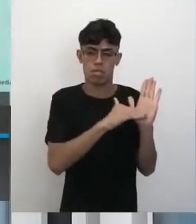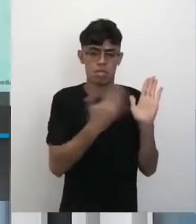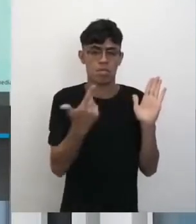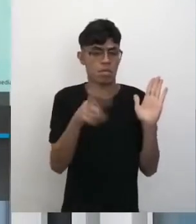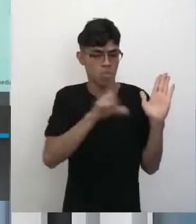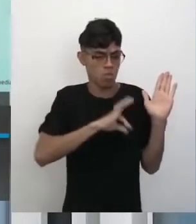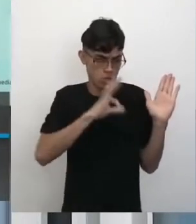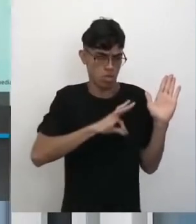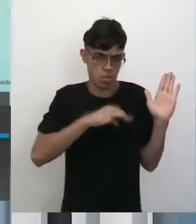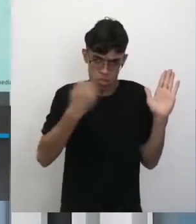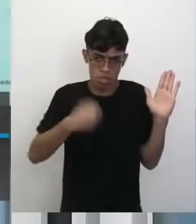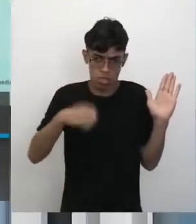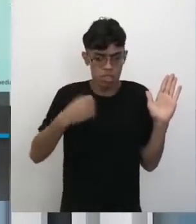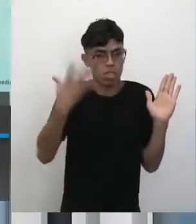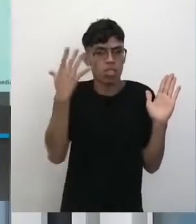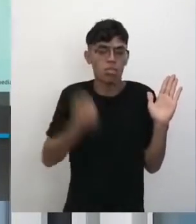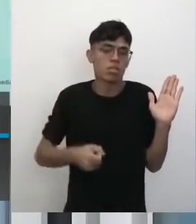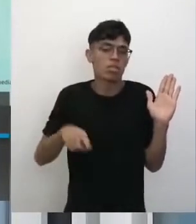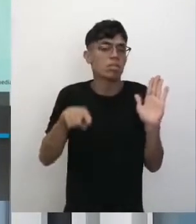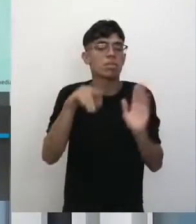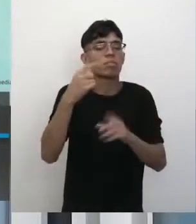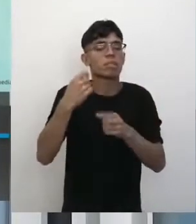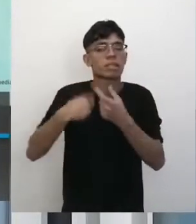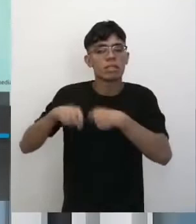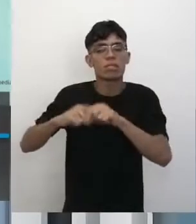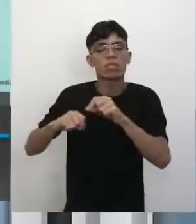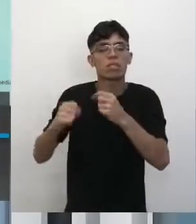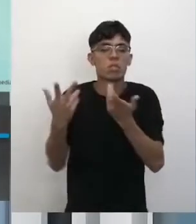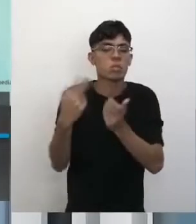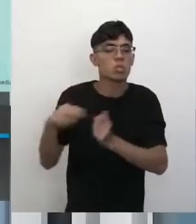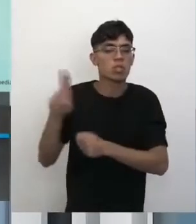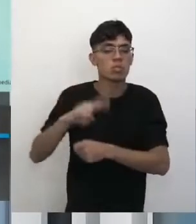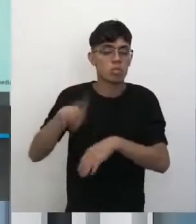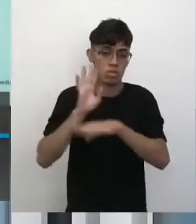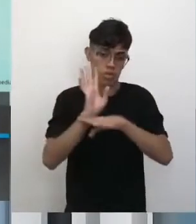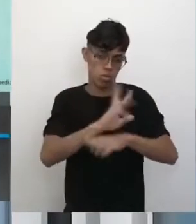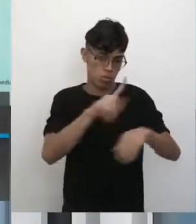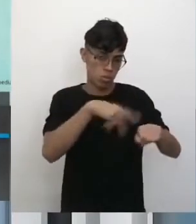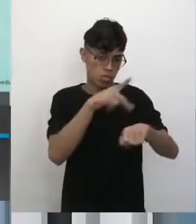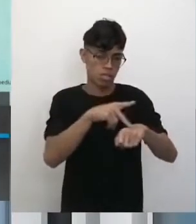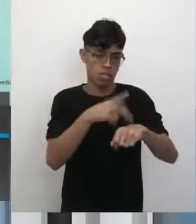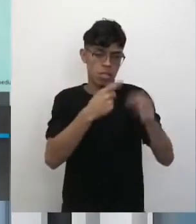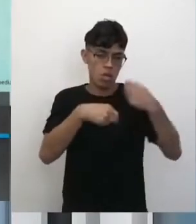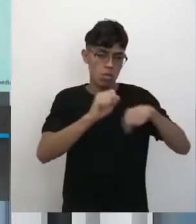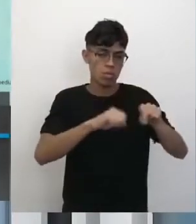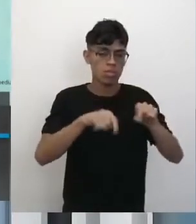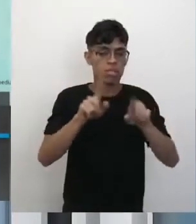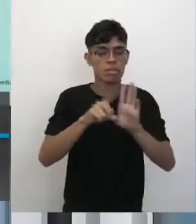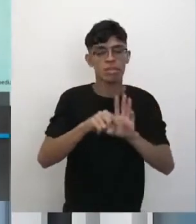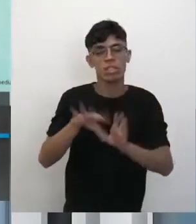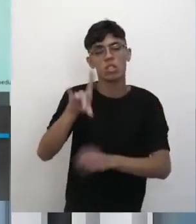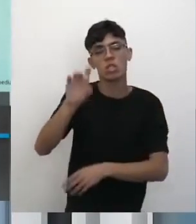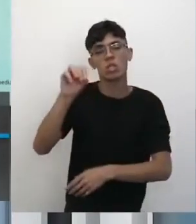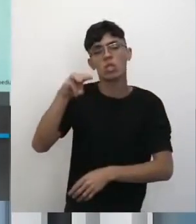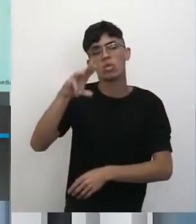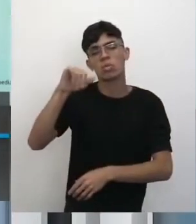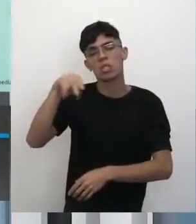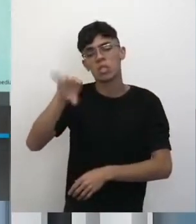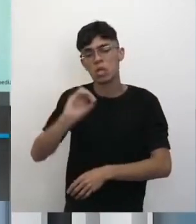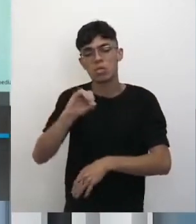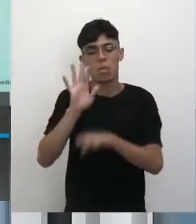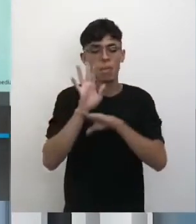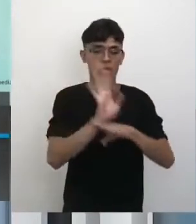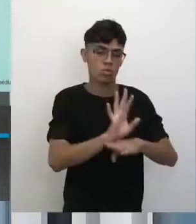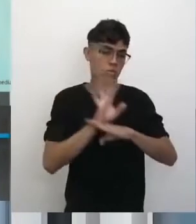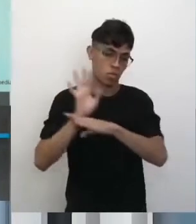Alex comentou, e ele se torna aí o mercado consumidor e favorece a economia do país. É um efeito dominó econômico que a gente tem aí, tá